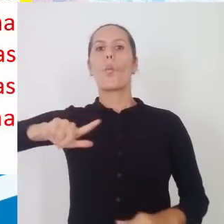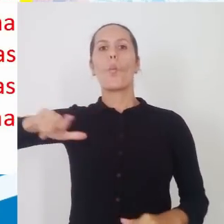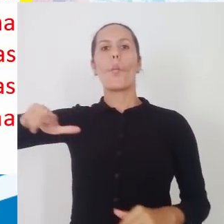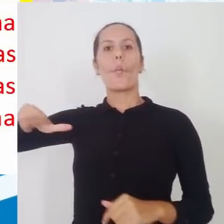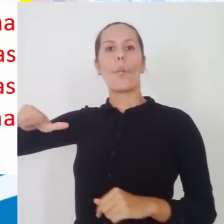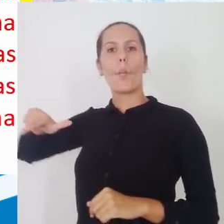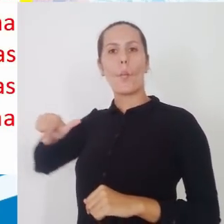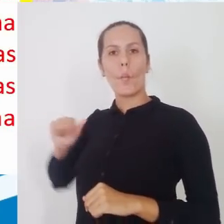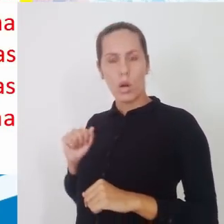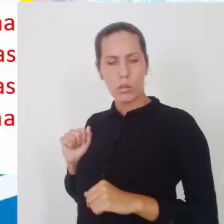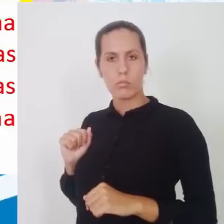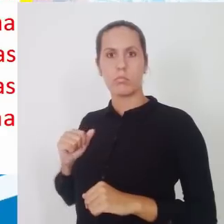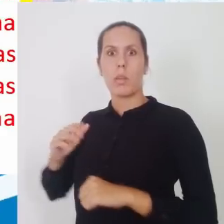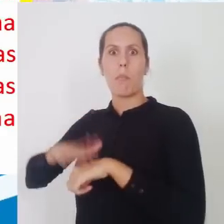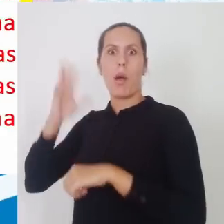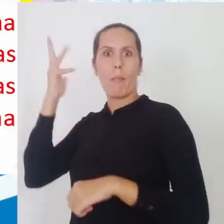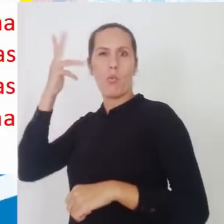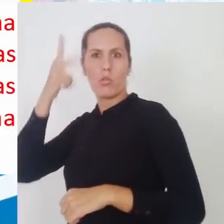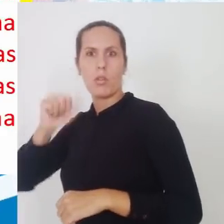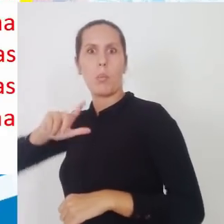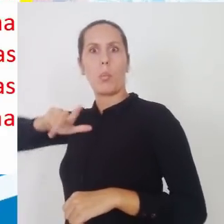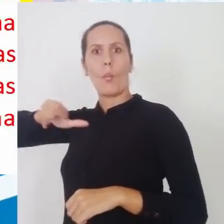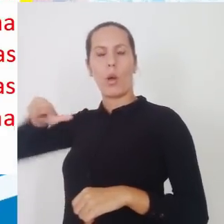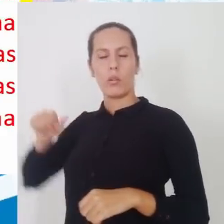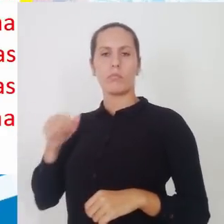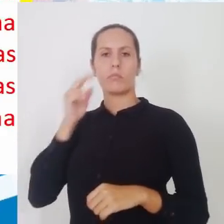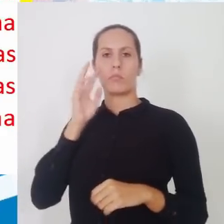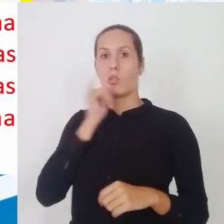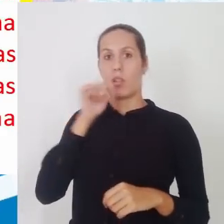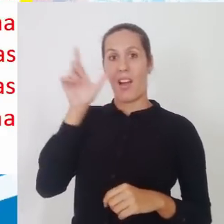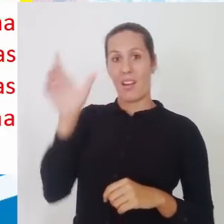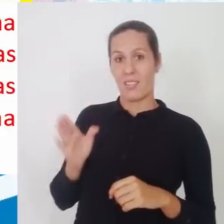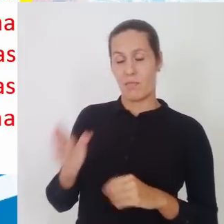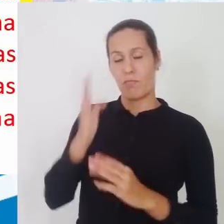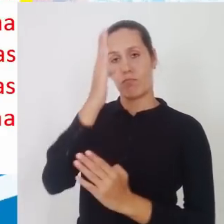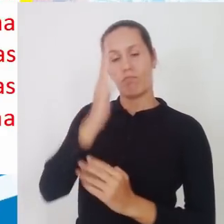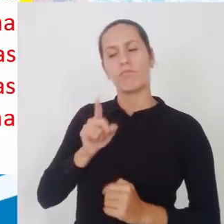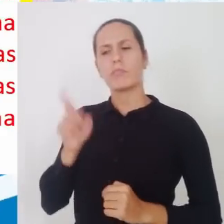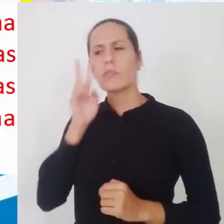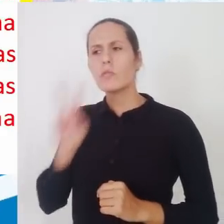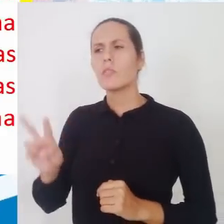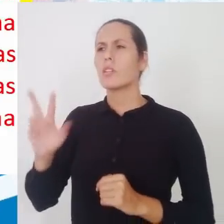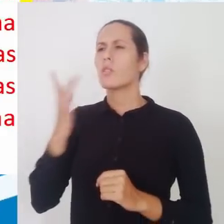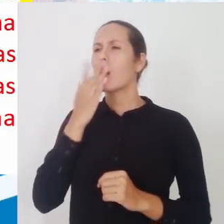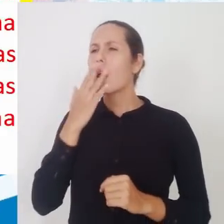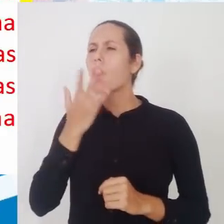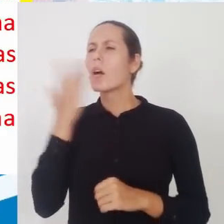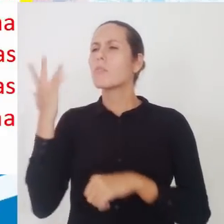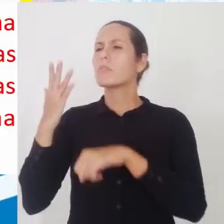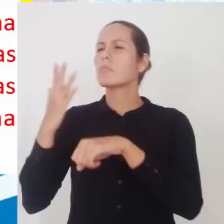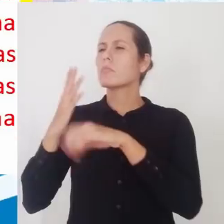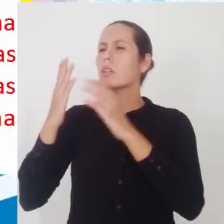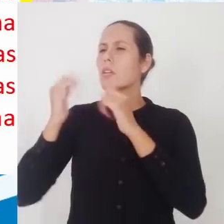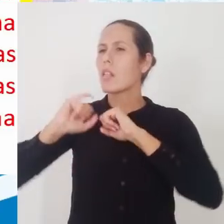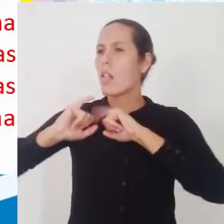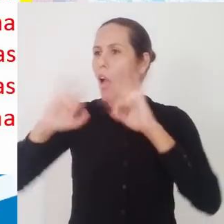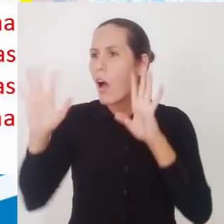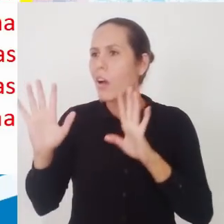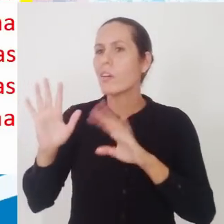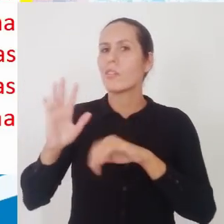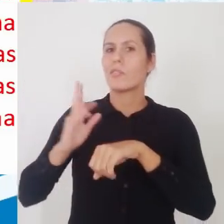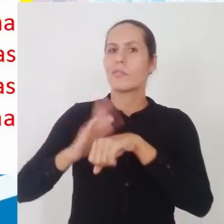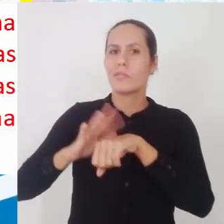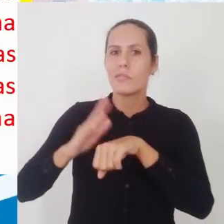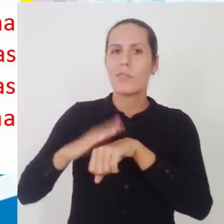mais rico, que é a outra metade da imagem, tudo vazio. Além disso, você também pode afirmar que as cores, por